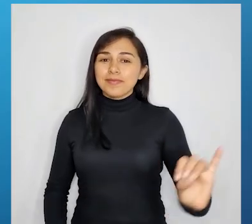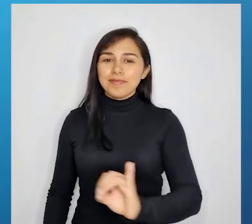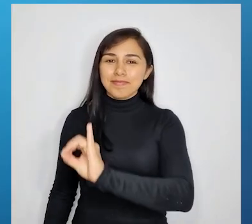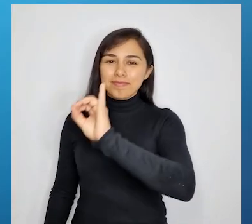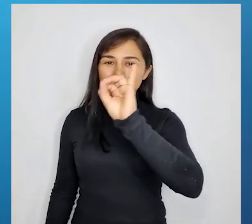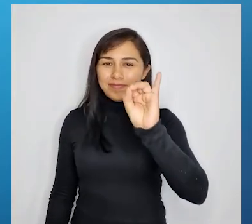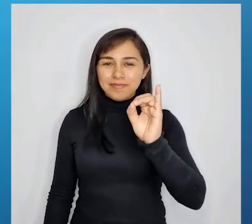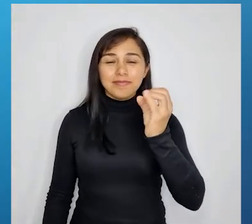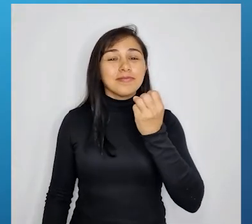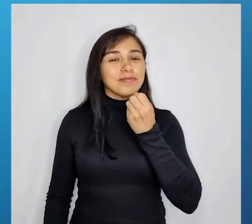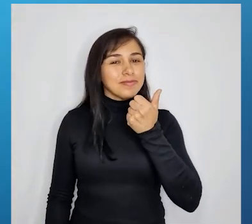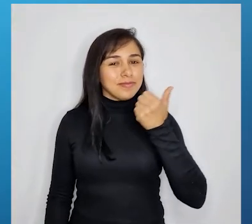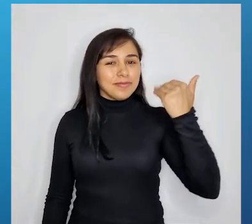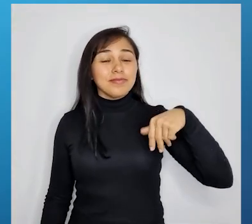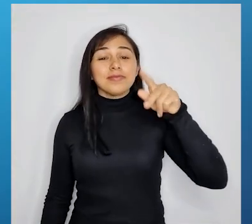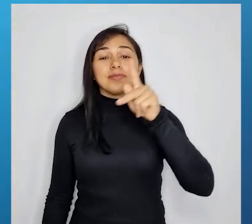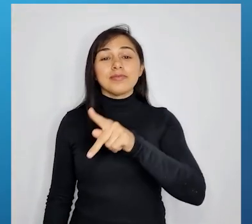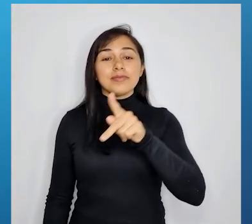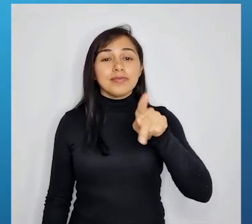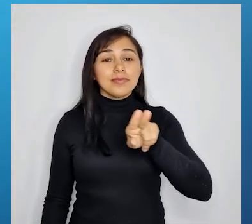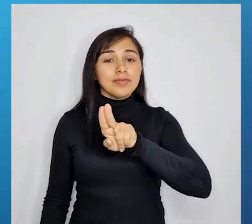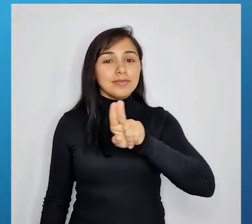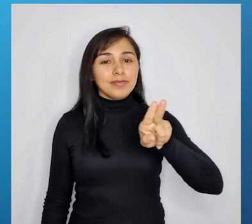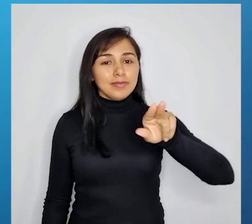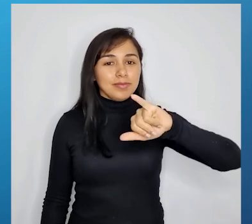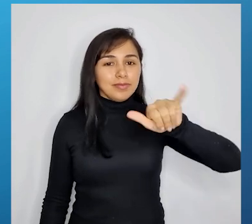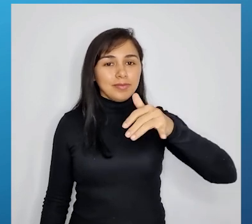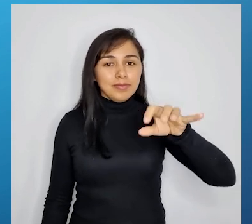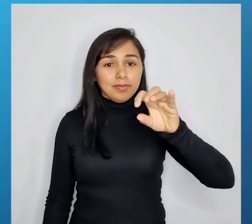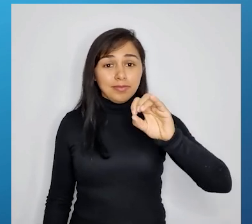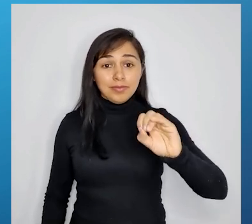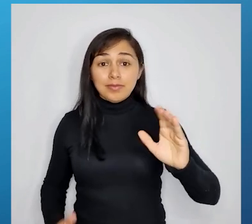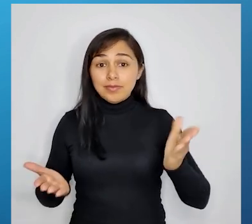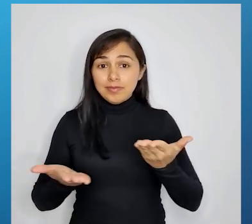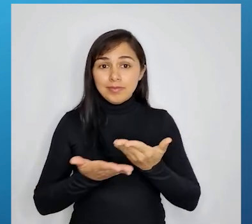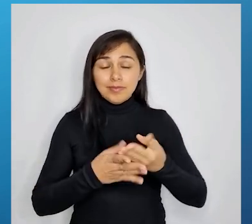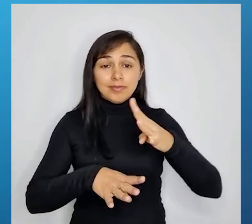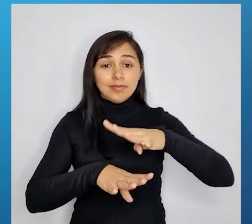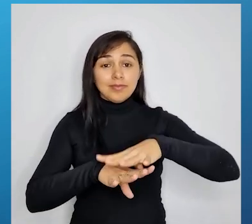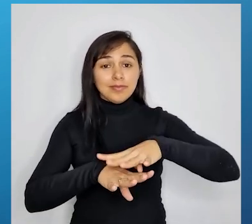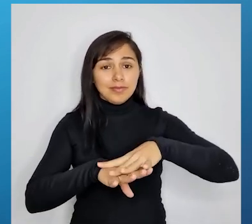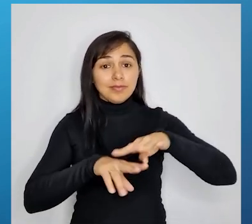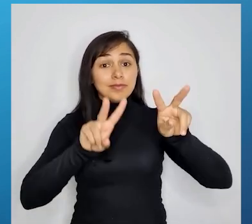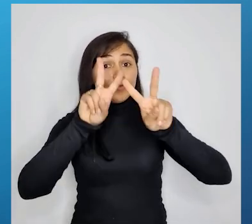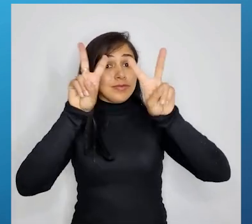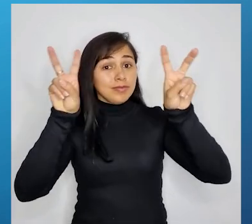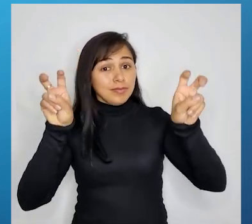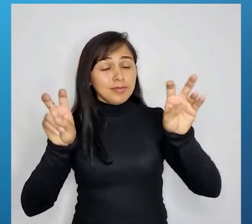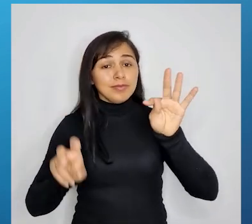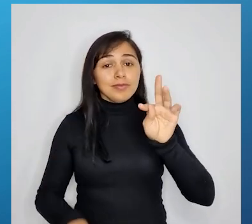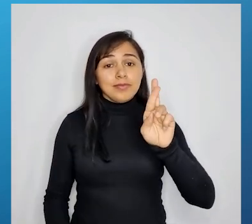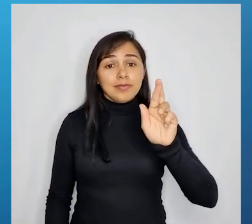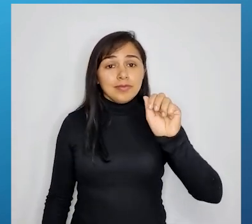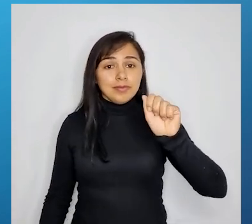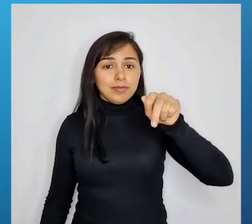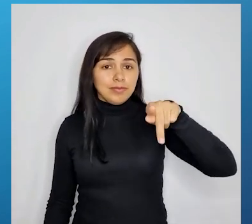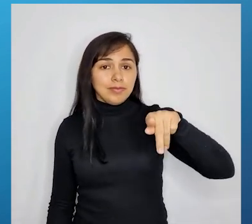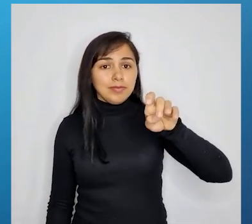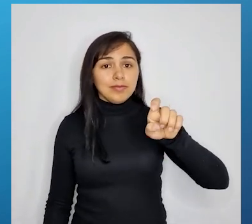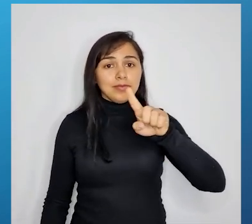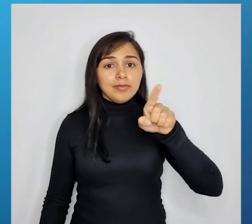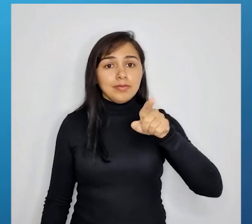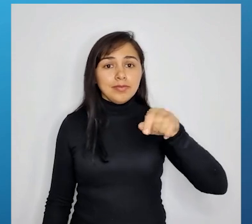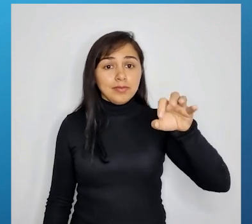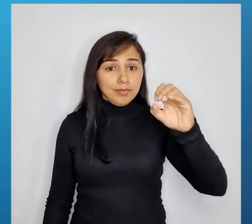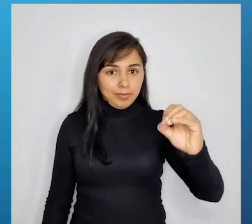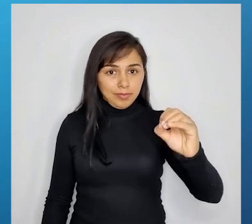Olá pessoal, tudo bem? Eu sou o professor João Vitor e na aula de hoje nós vamos falar sobre trapézios. Então,